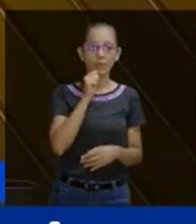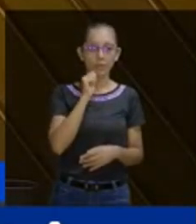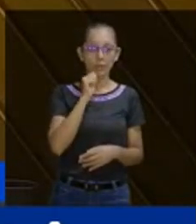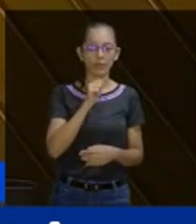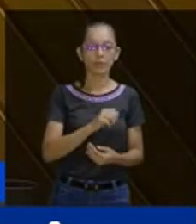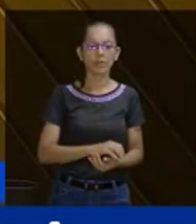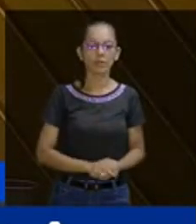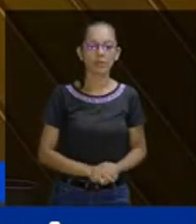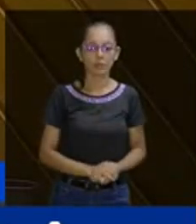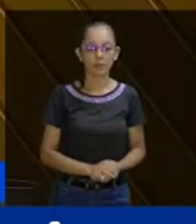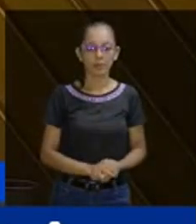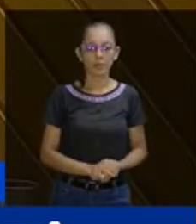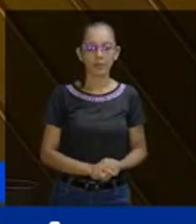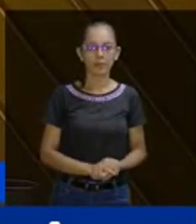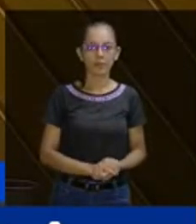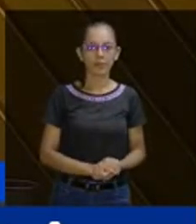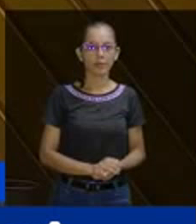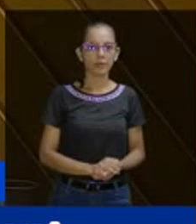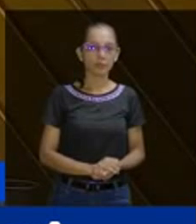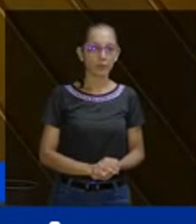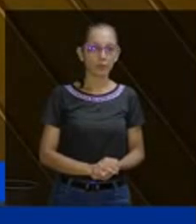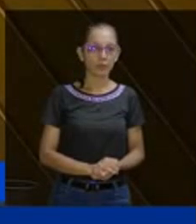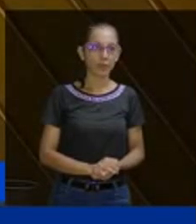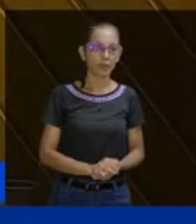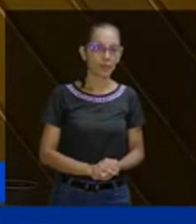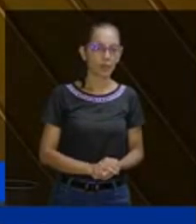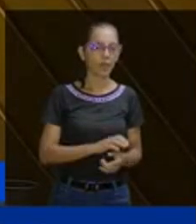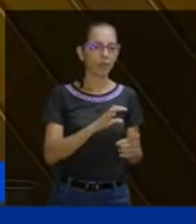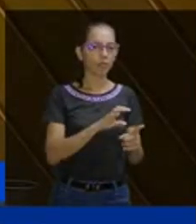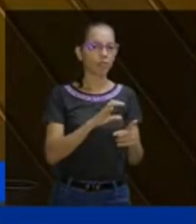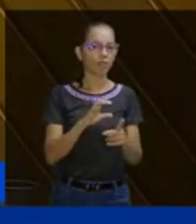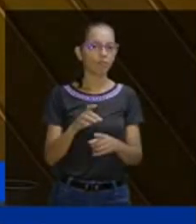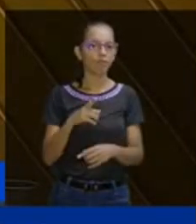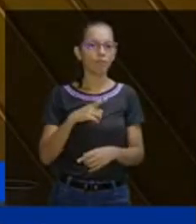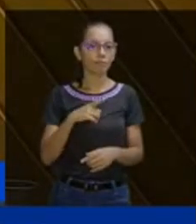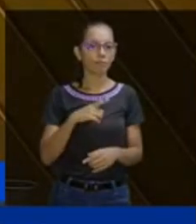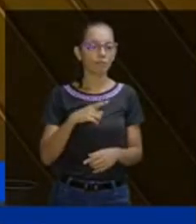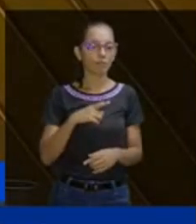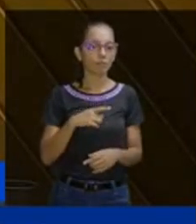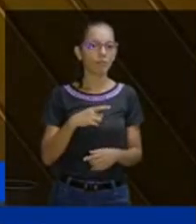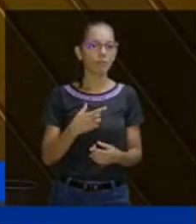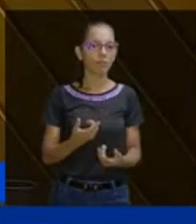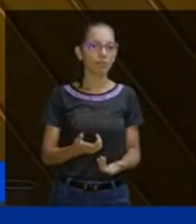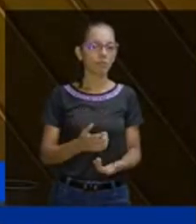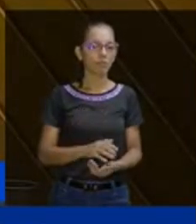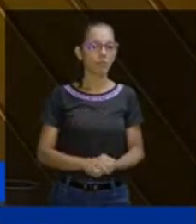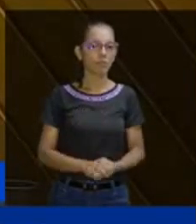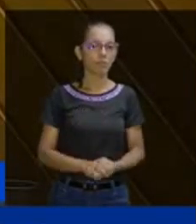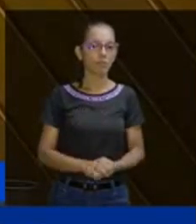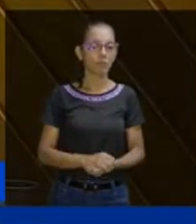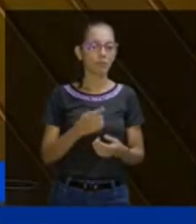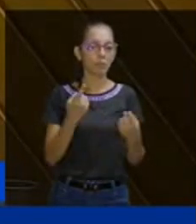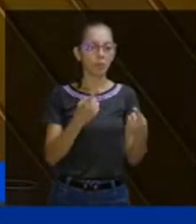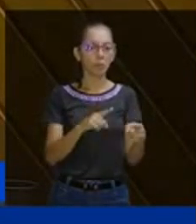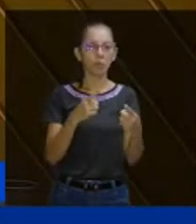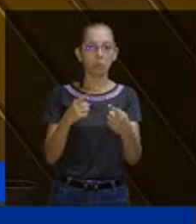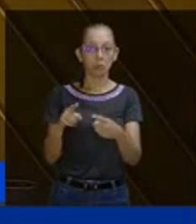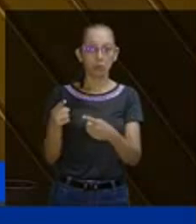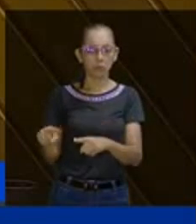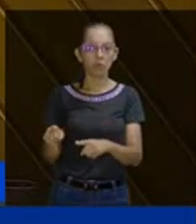subsecretário municipal de Zeladoria Urbana de Macapá. O modo de atuação consiste em ameaçar moradores